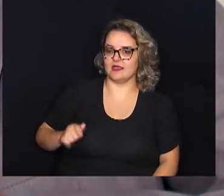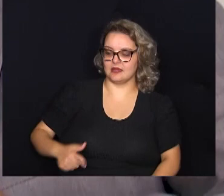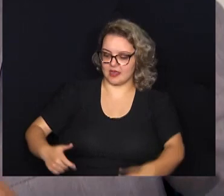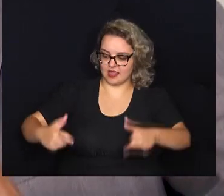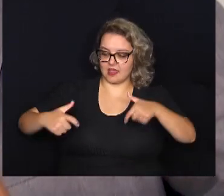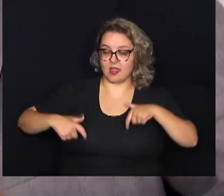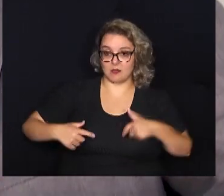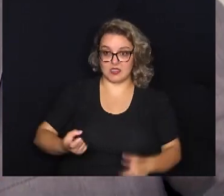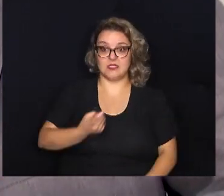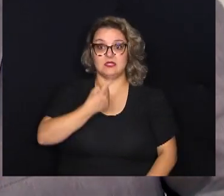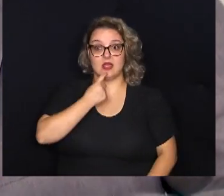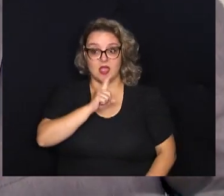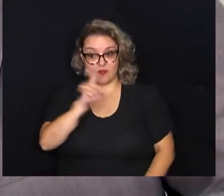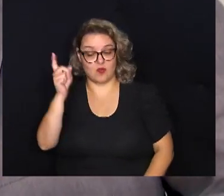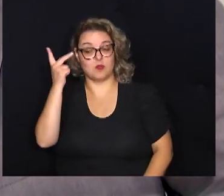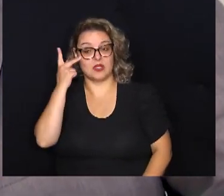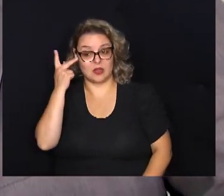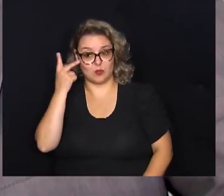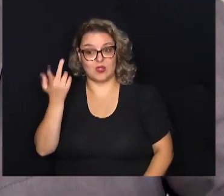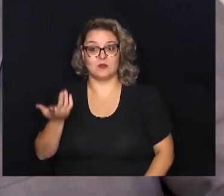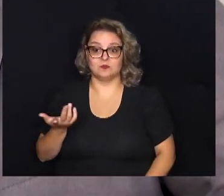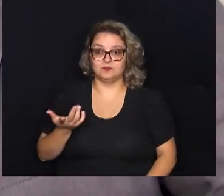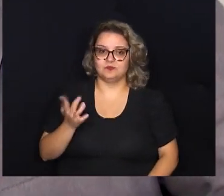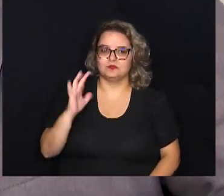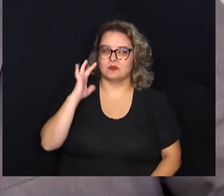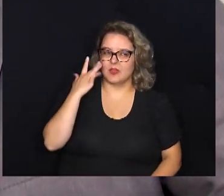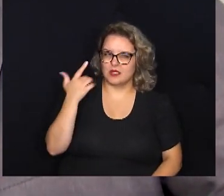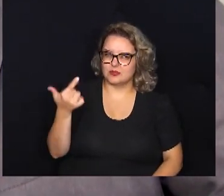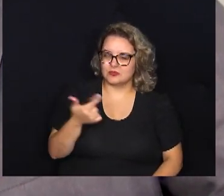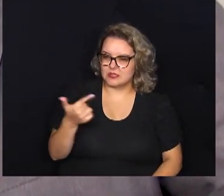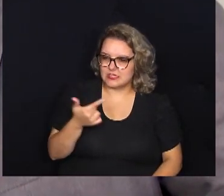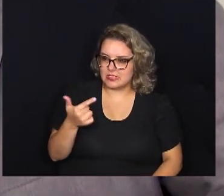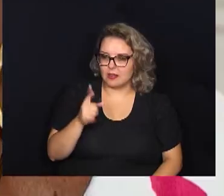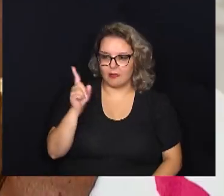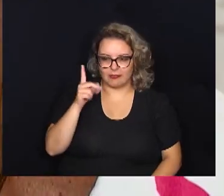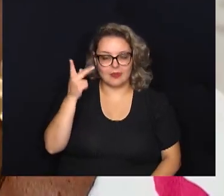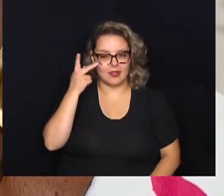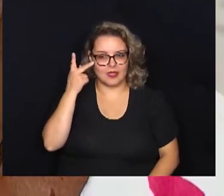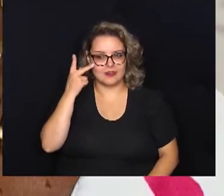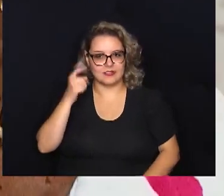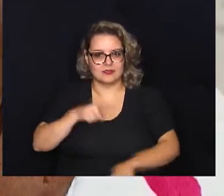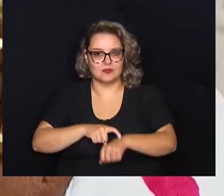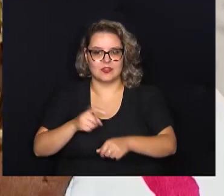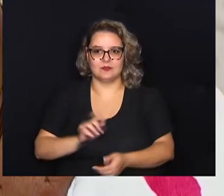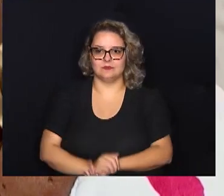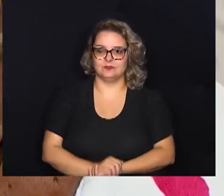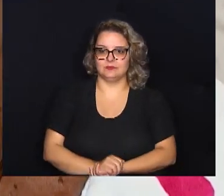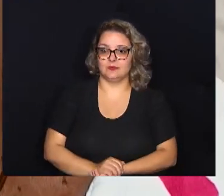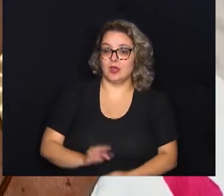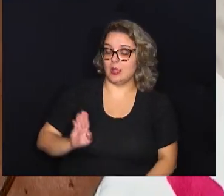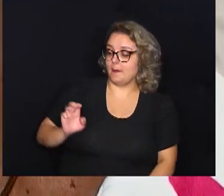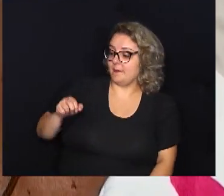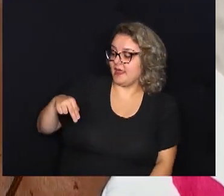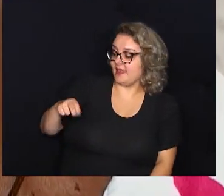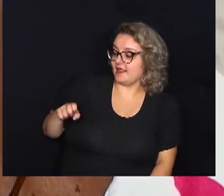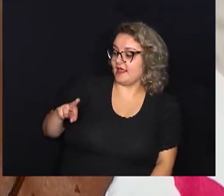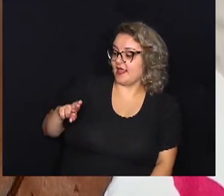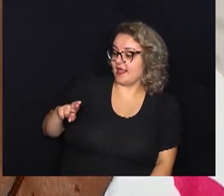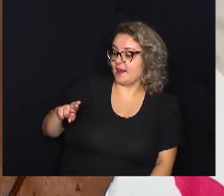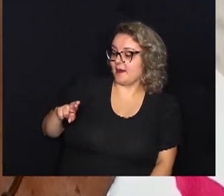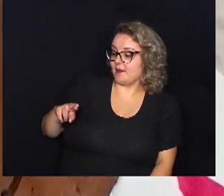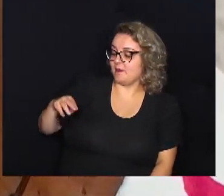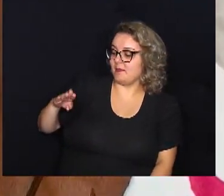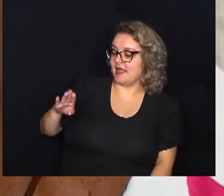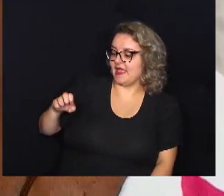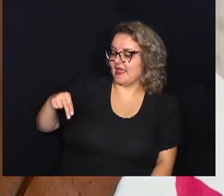para São Paulo participar. Eu acho que nós tiramos o 2º lugar em São Paulo nesse período. Uma das beneméritas do Clube Cultural é a